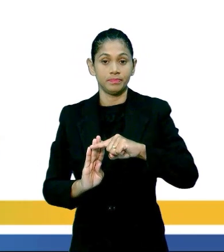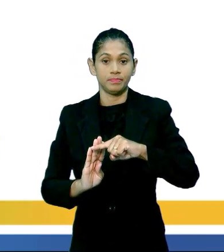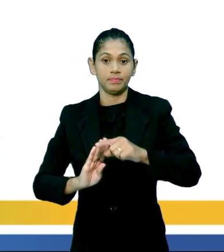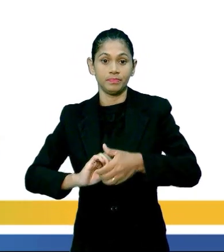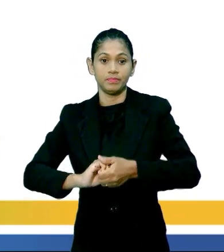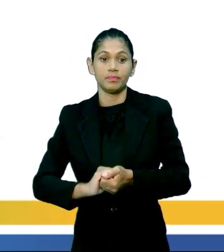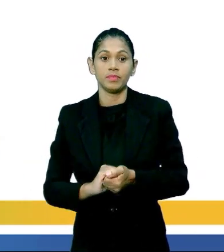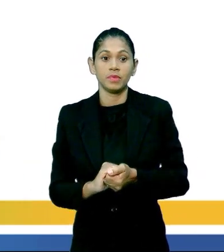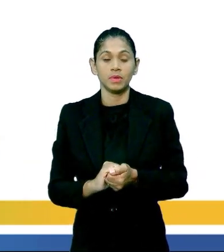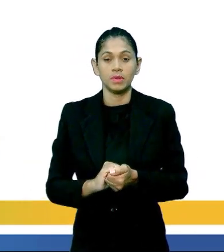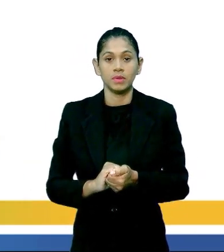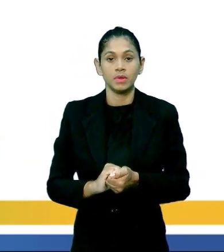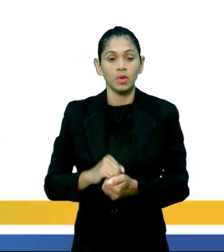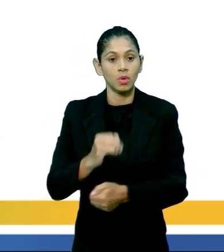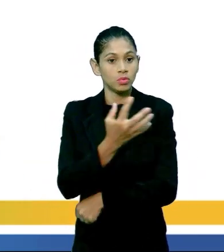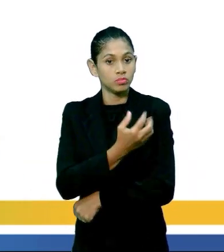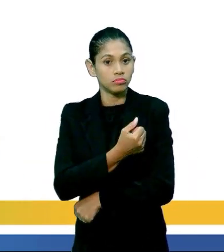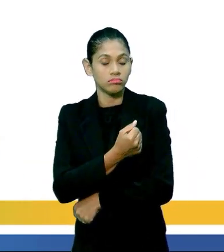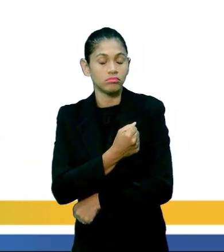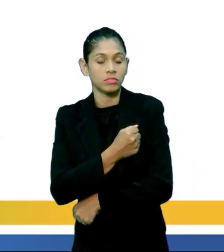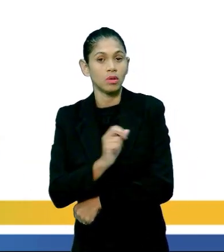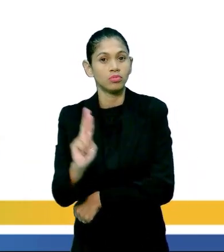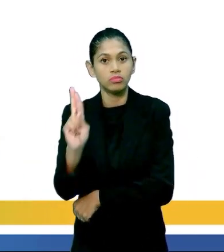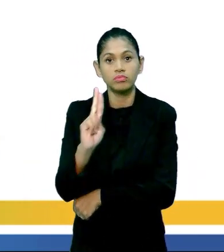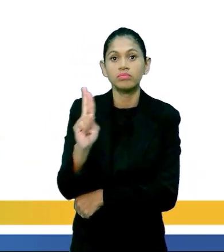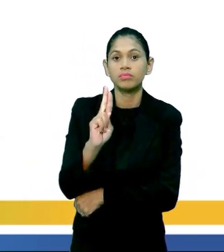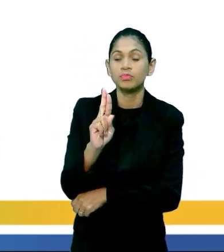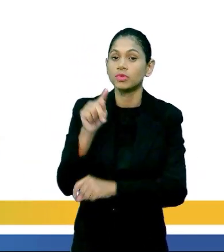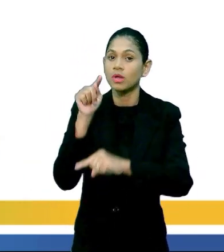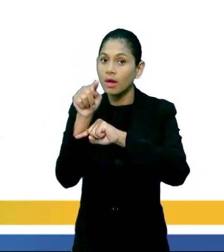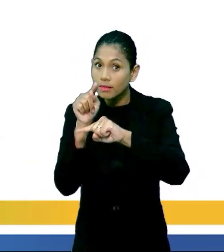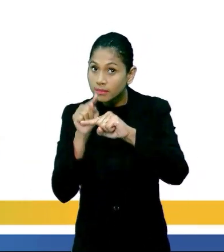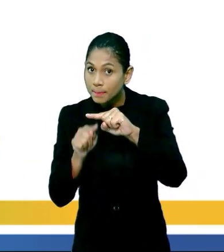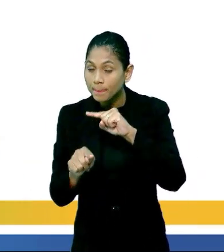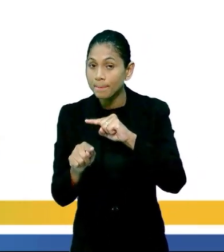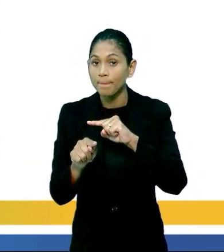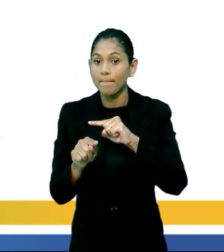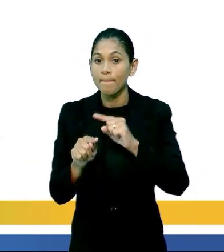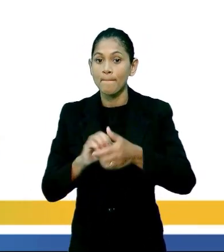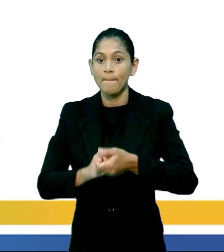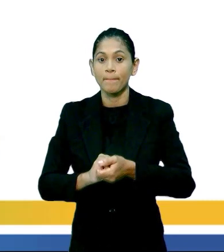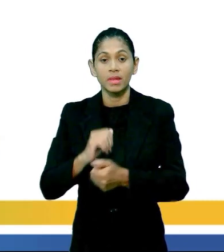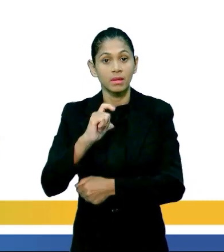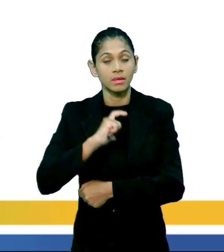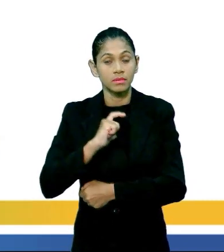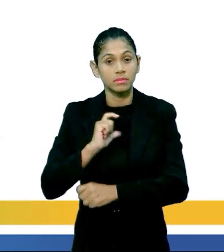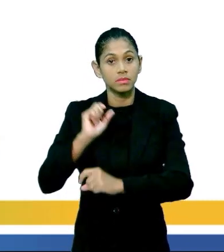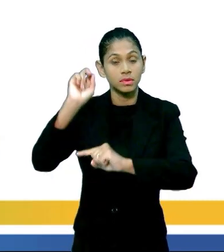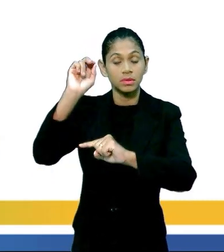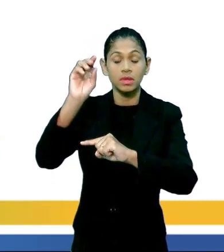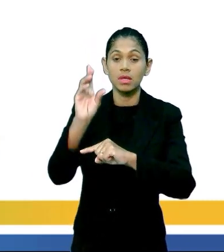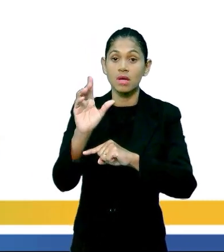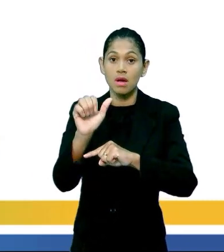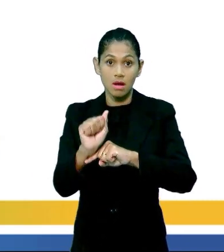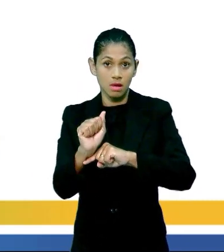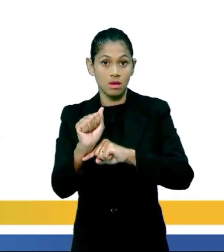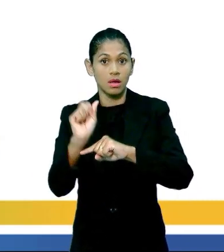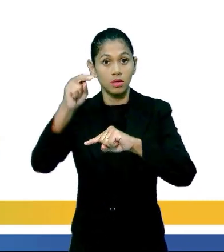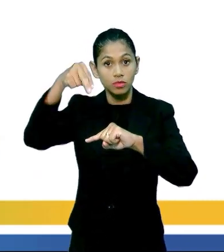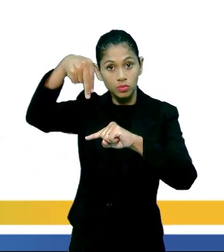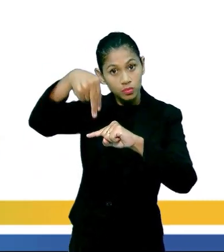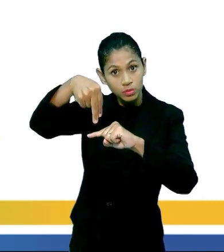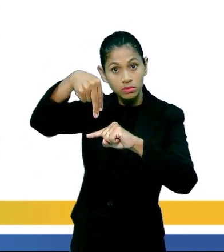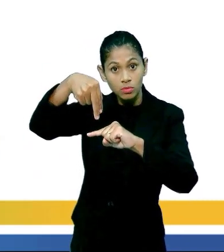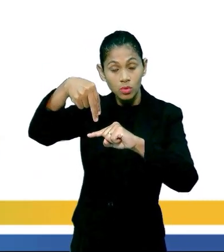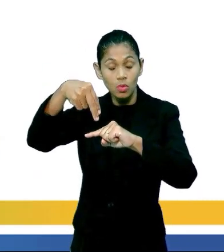a fração aí. Nós temos como o A numerador e o B o denominador.